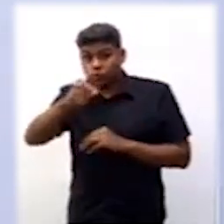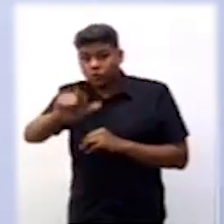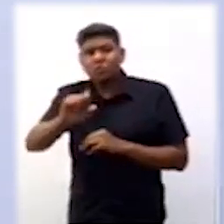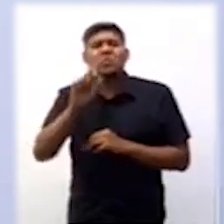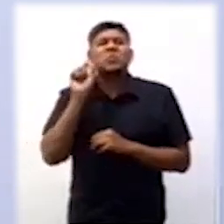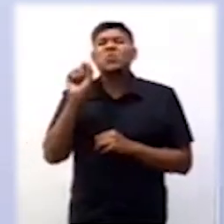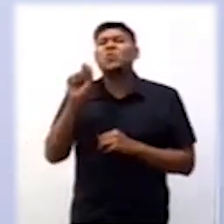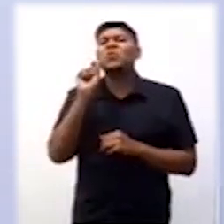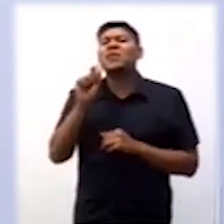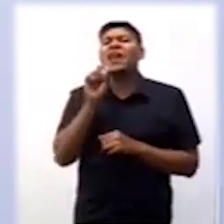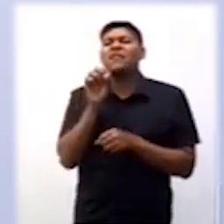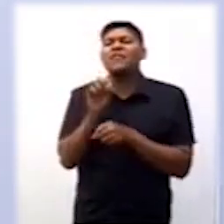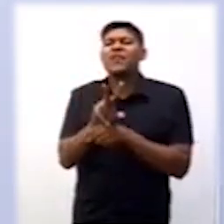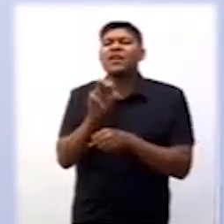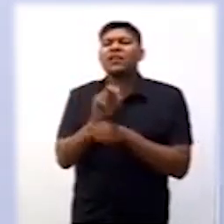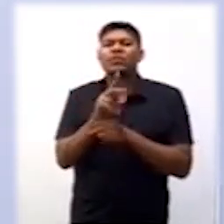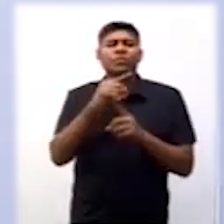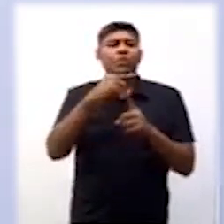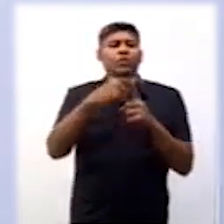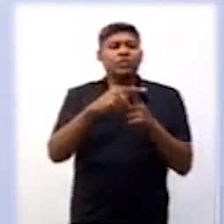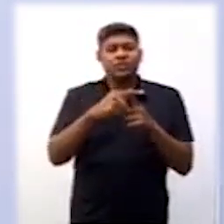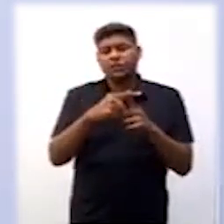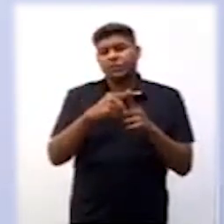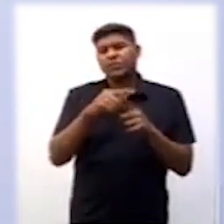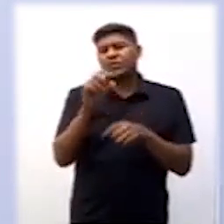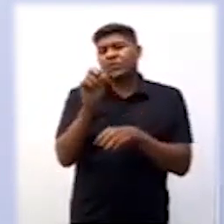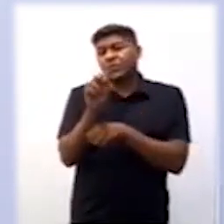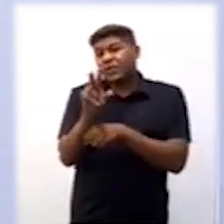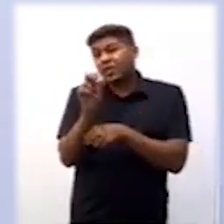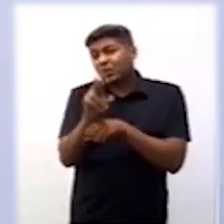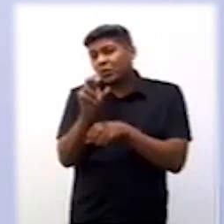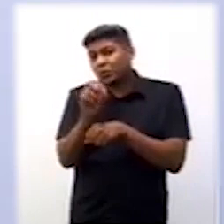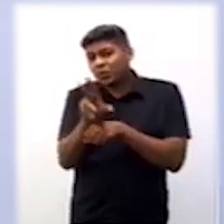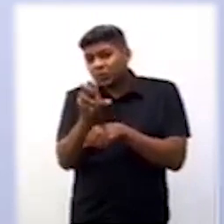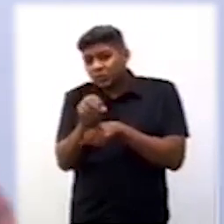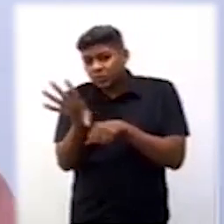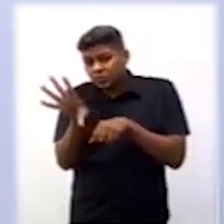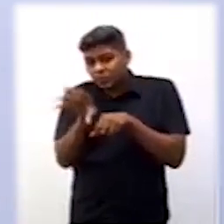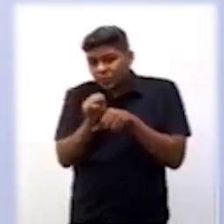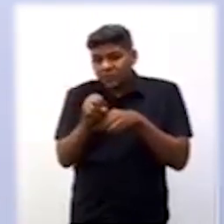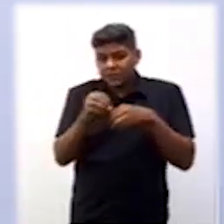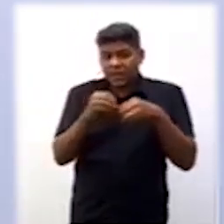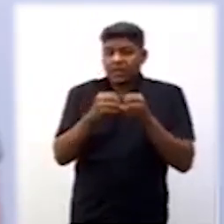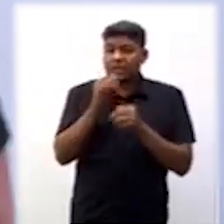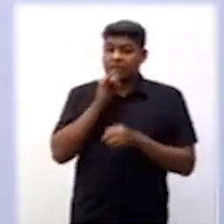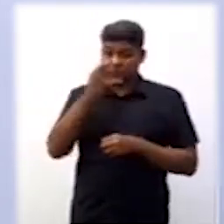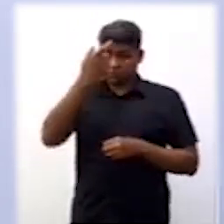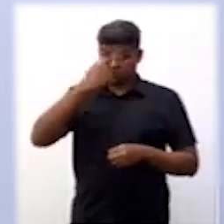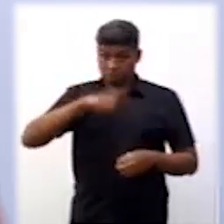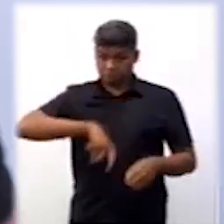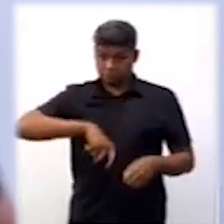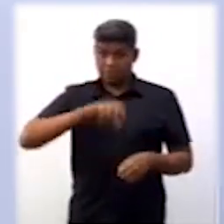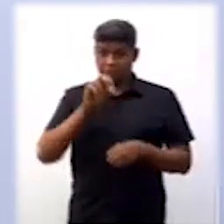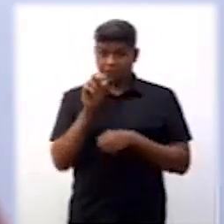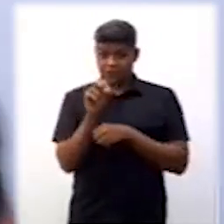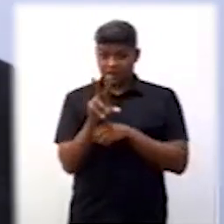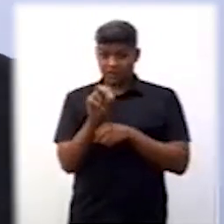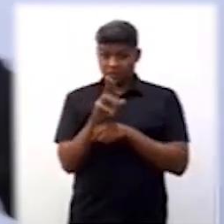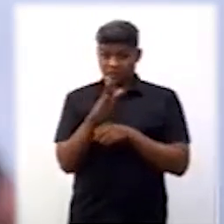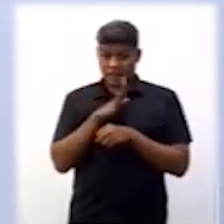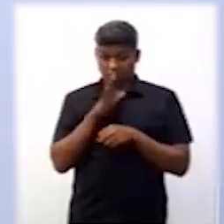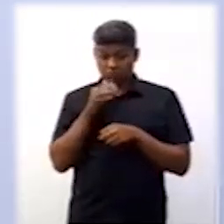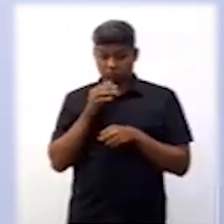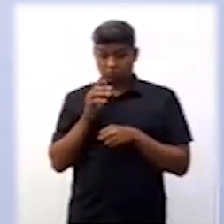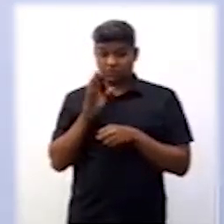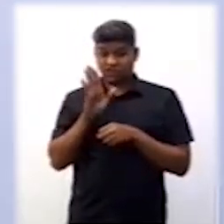um vírus positivo? É um vírus onde, quando o vírus ele infecta a célula, exemplo, imagina que eu sou o vírus. Eu já sou o RNA do vírus, eu entrei